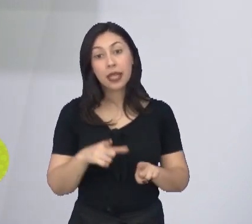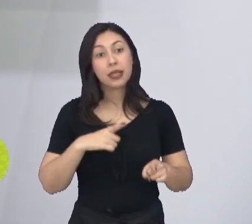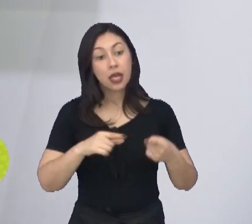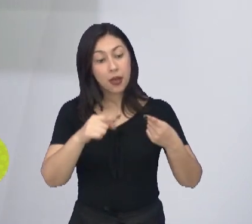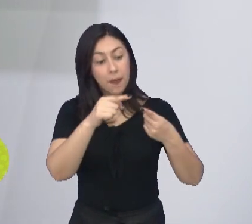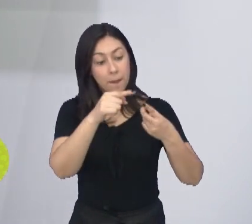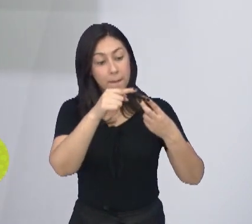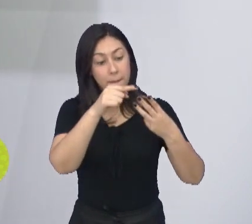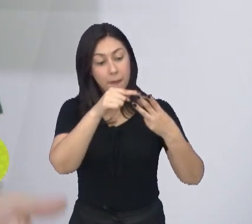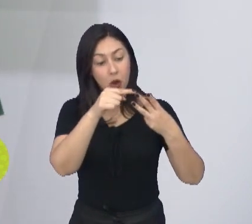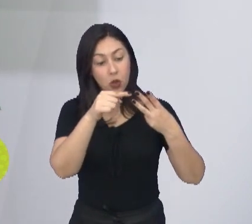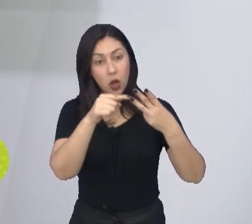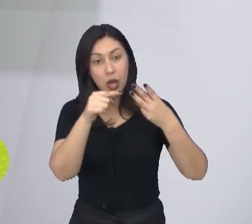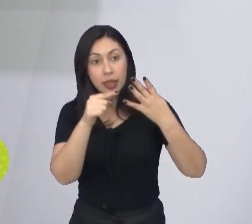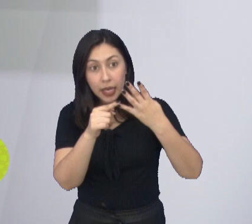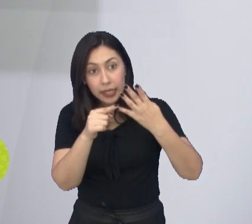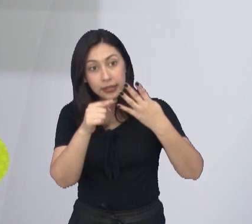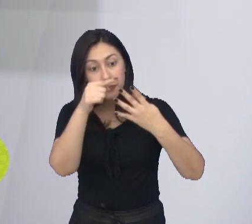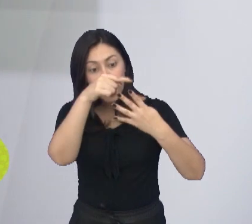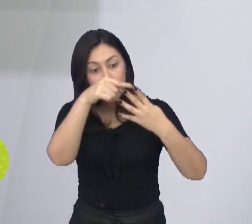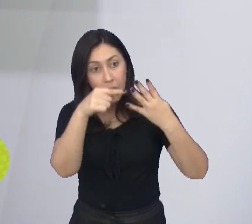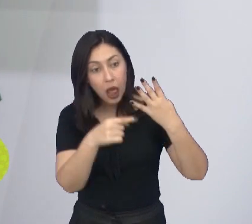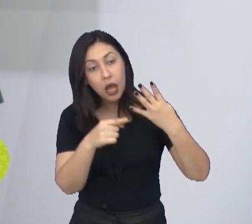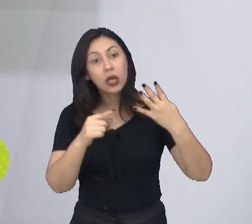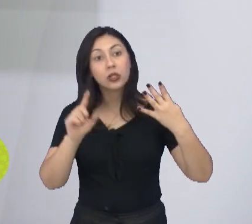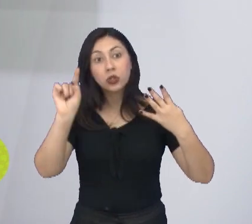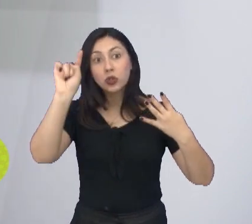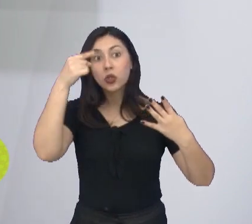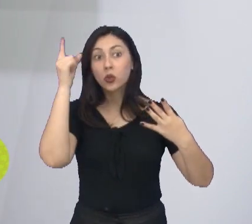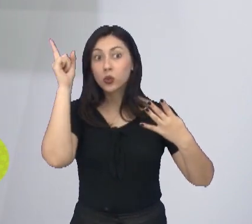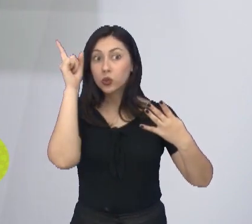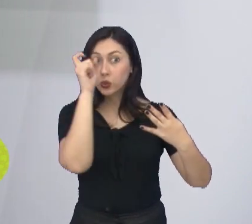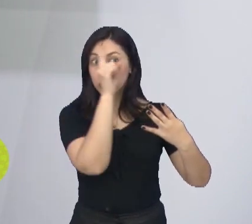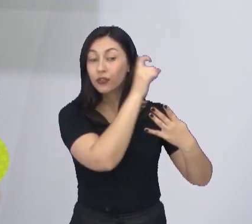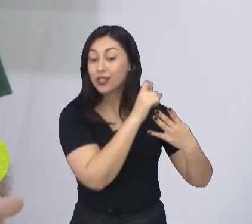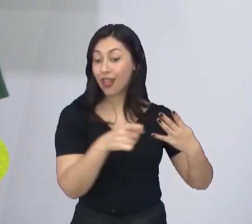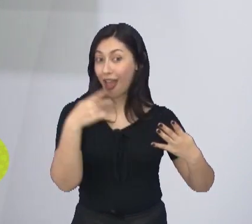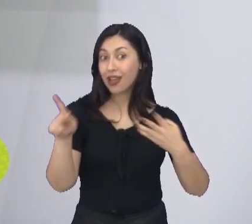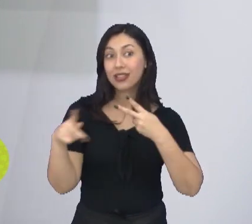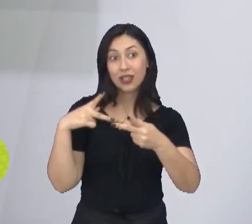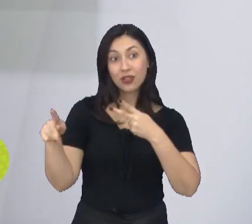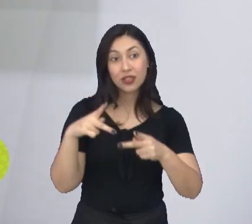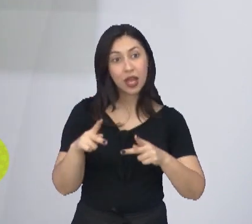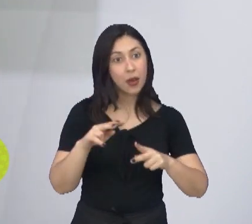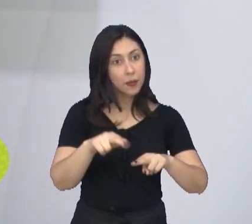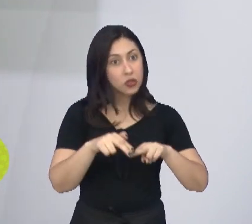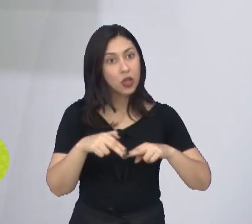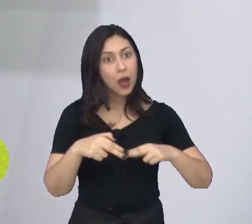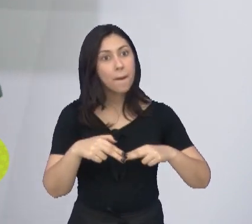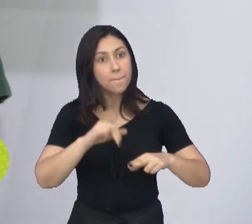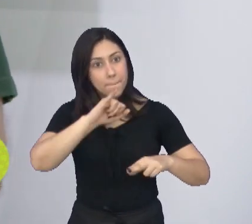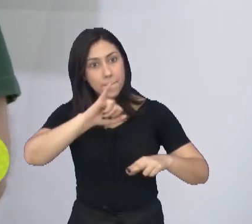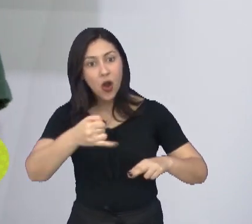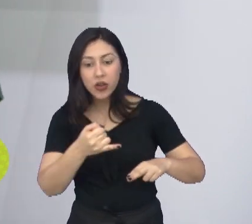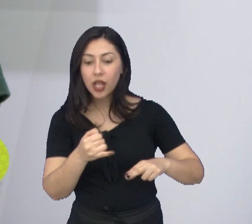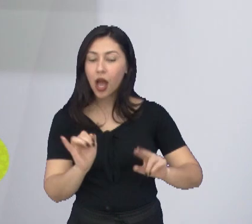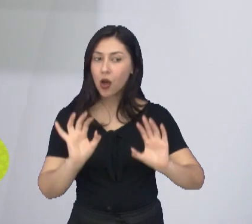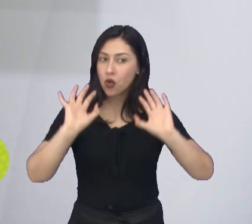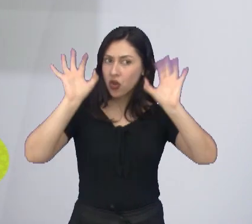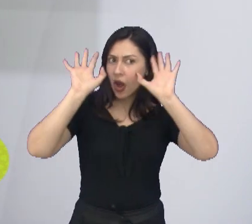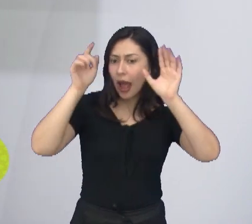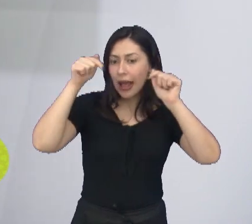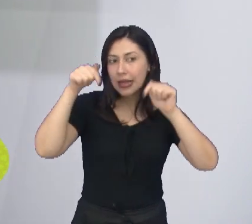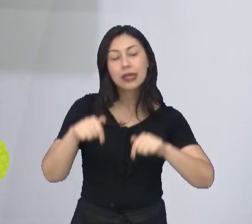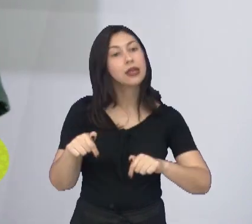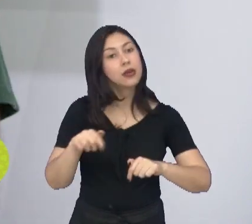sequência de 3 jogos difíceis pela frente e em casa, então tem que aproveitar esses jogos em casa aí, esses pontos, e não perder